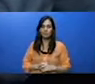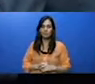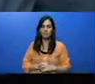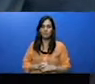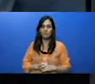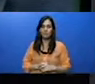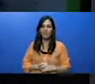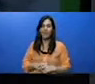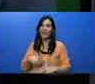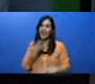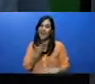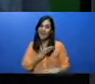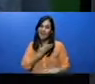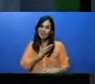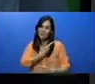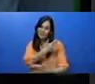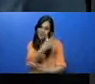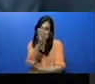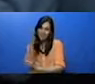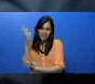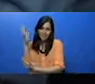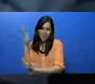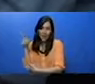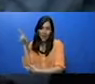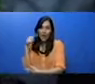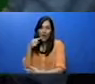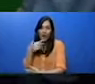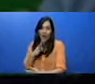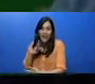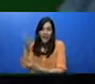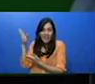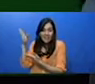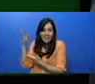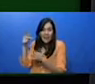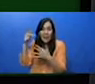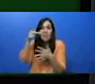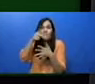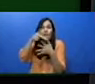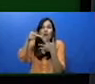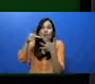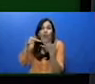Aqui, Amigos da Natureza. Vocês conhecem esse personagem aqui da página